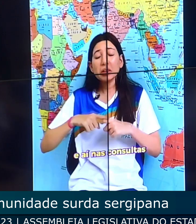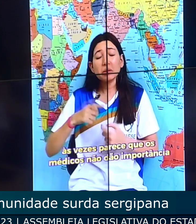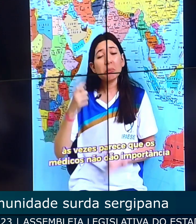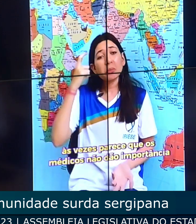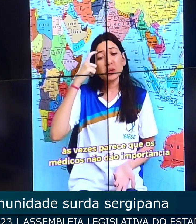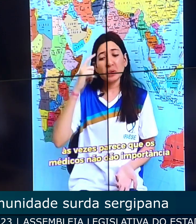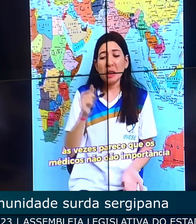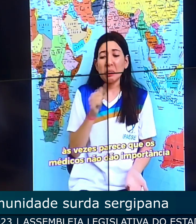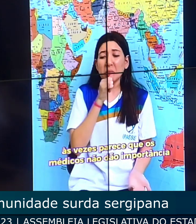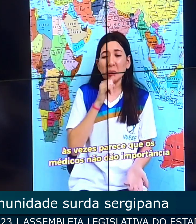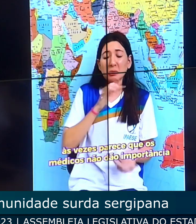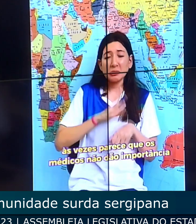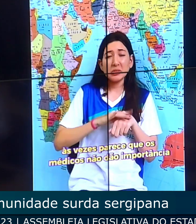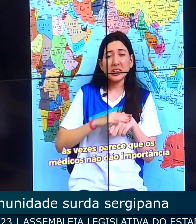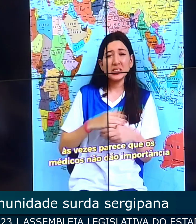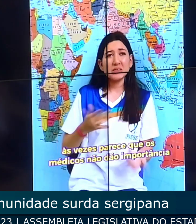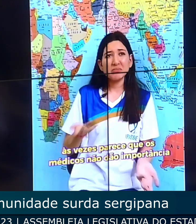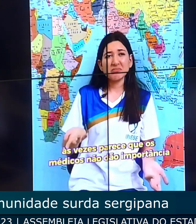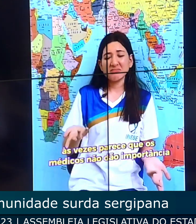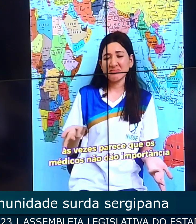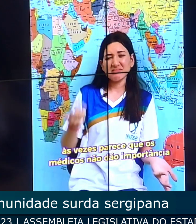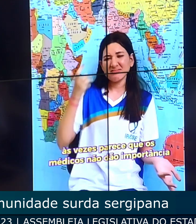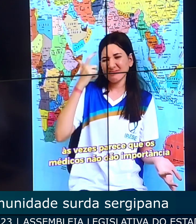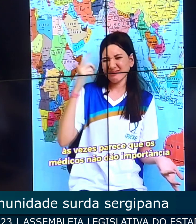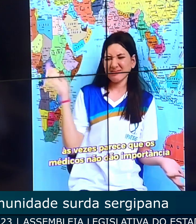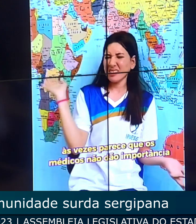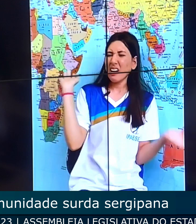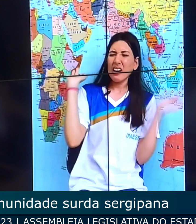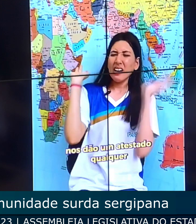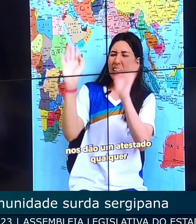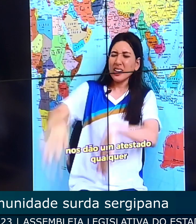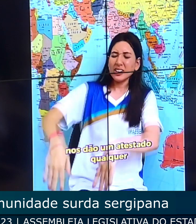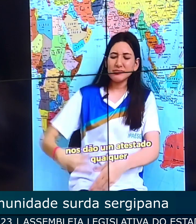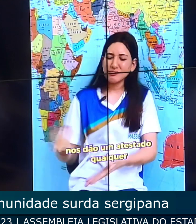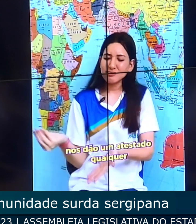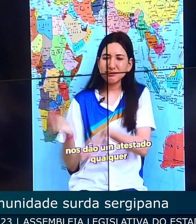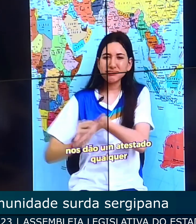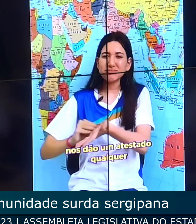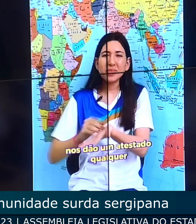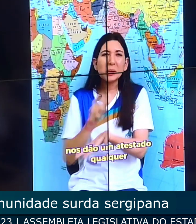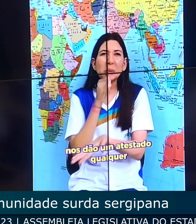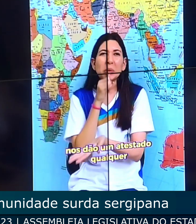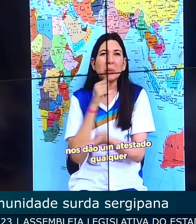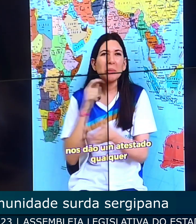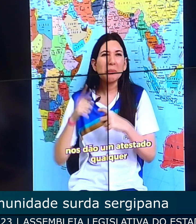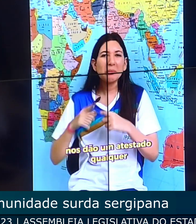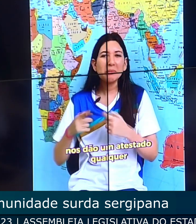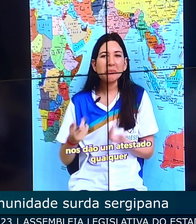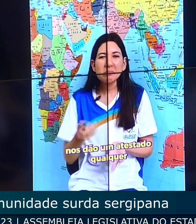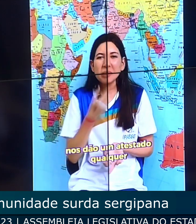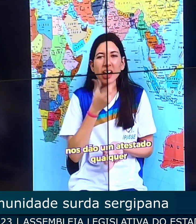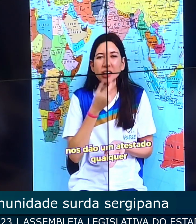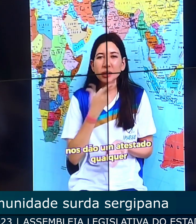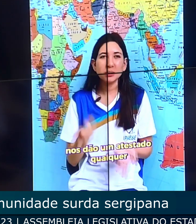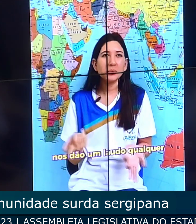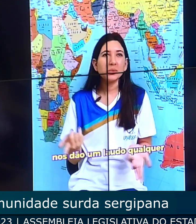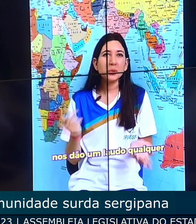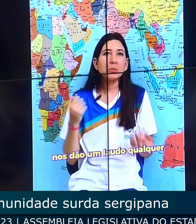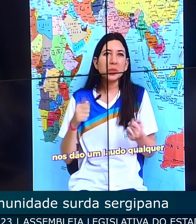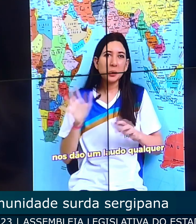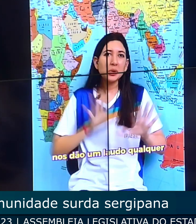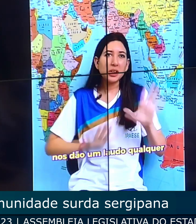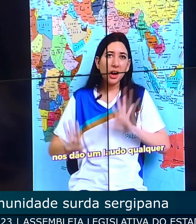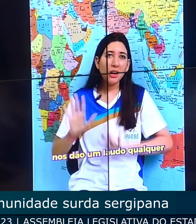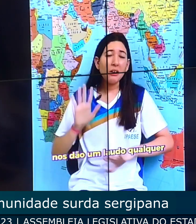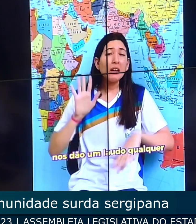consultas às vezes parece que os médicos não dão importância, nos dão um atestado qualquer, nos dão um